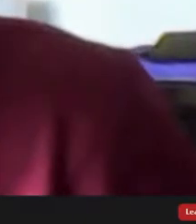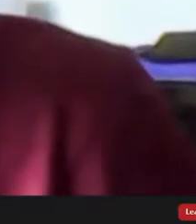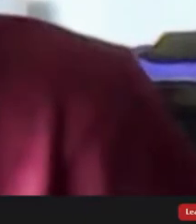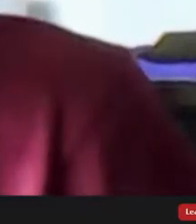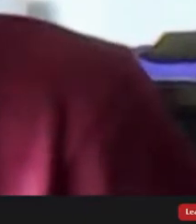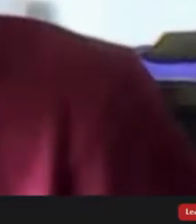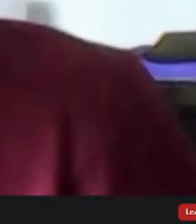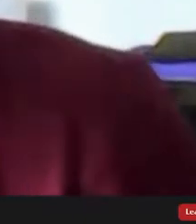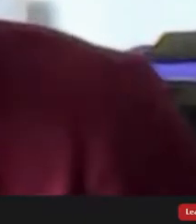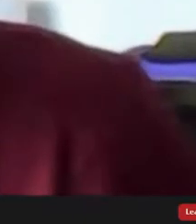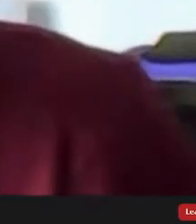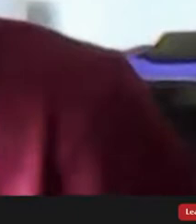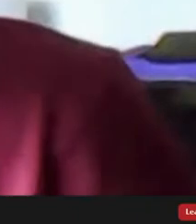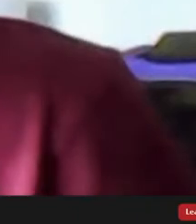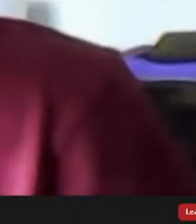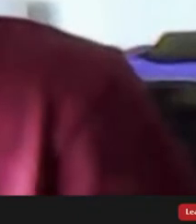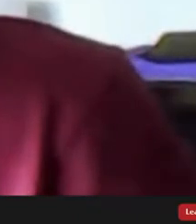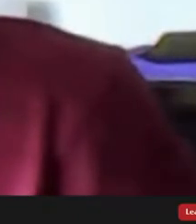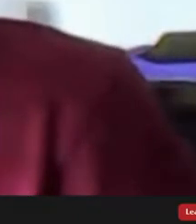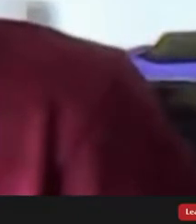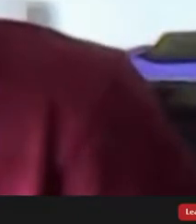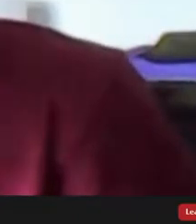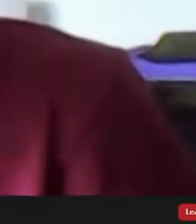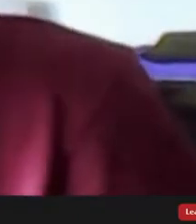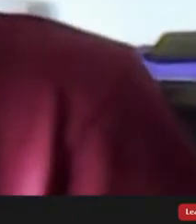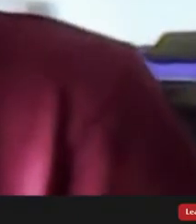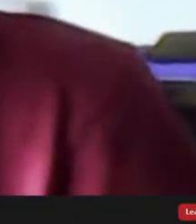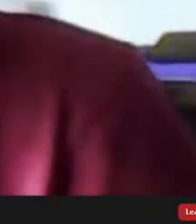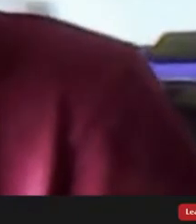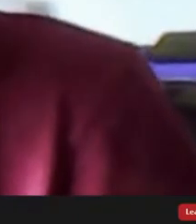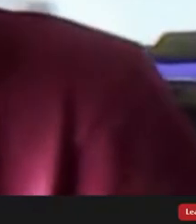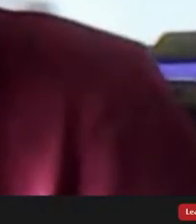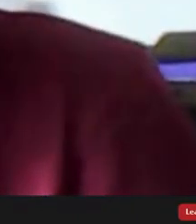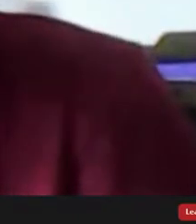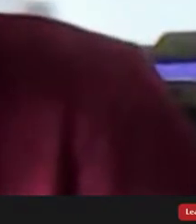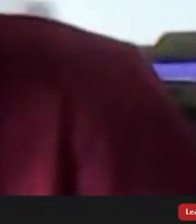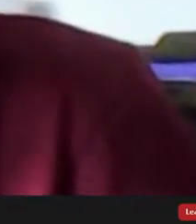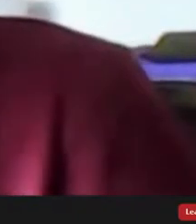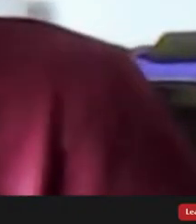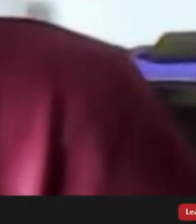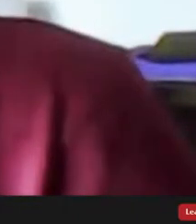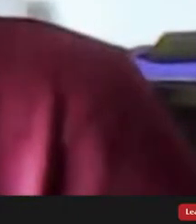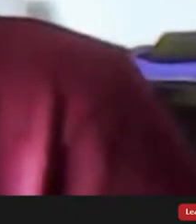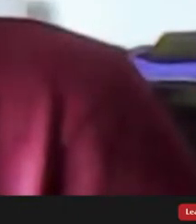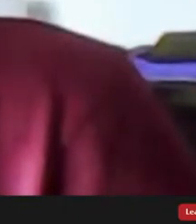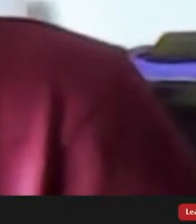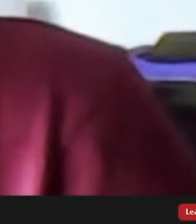né, no fazer pedagógico, no cotidiano, né, da escola,